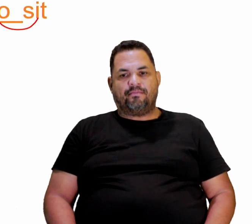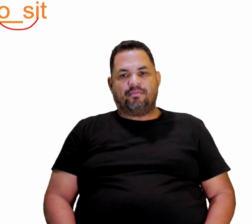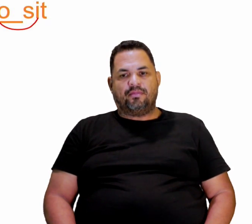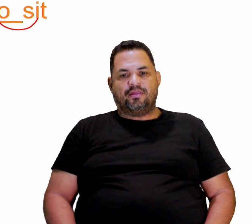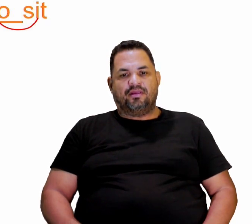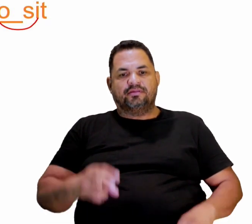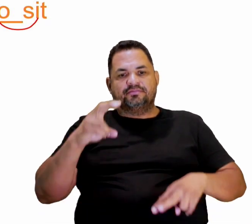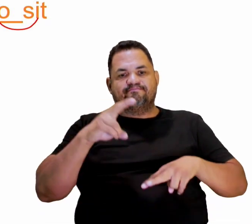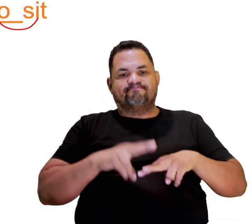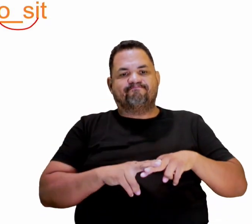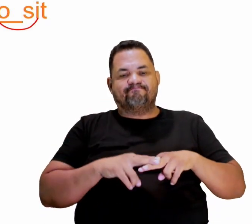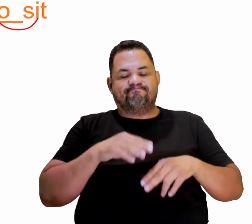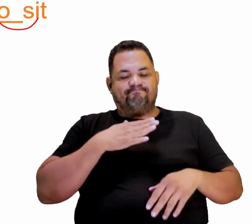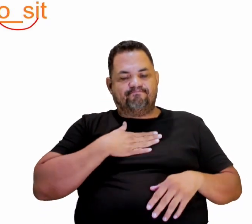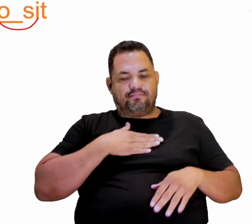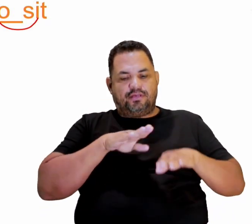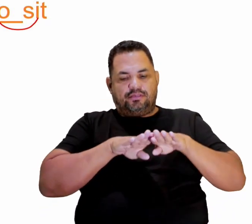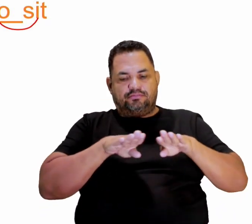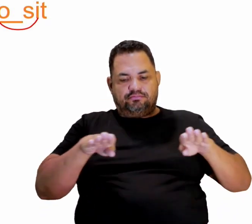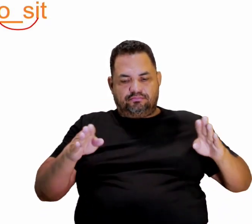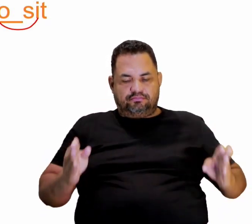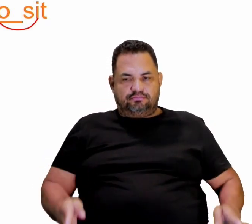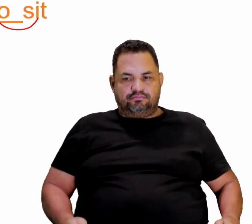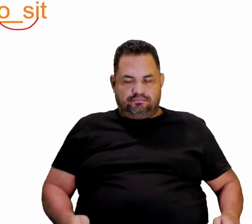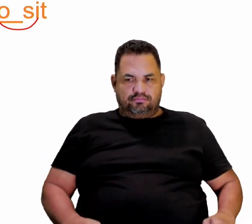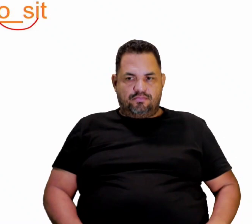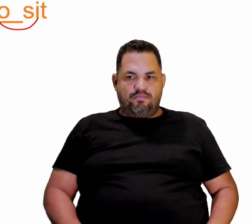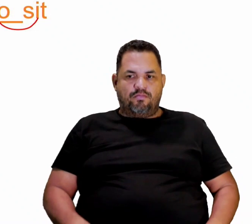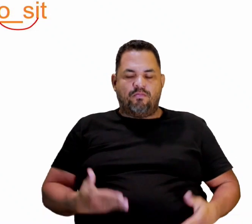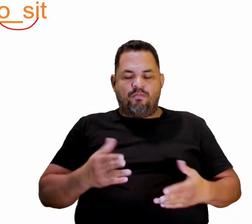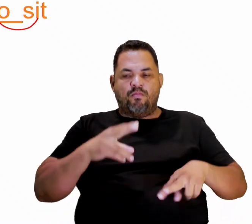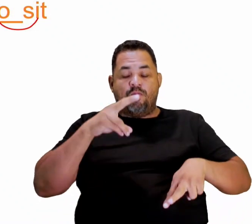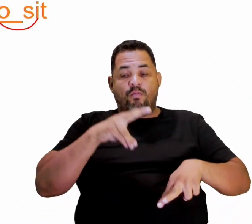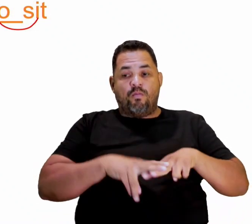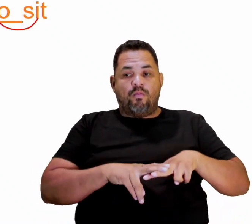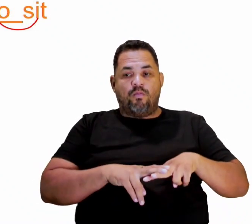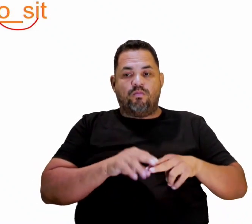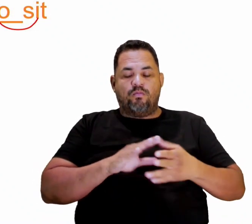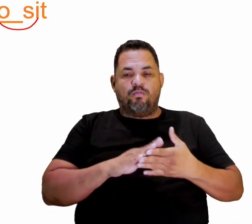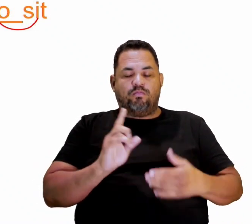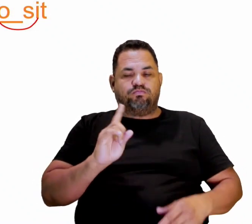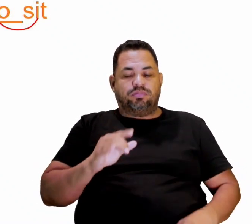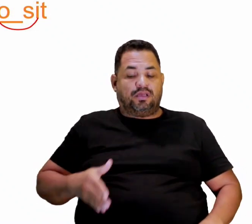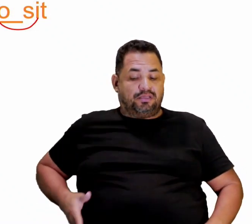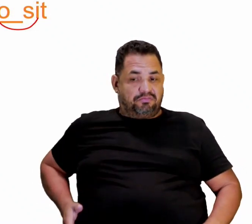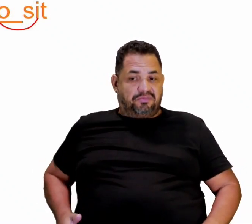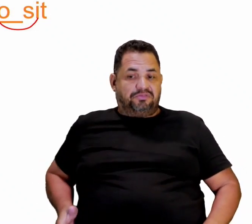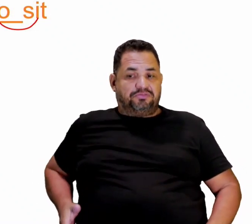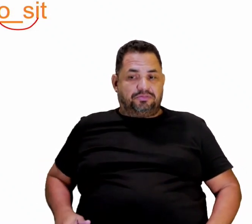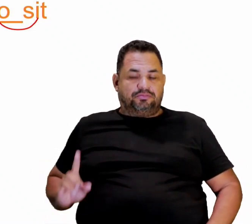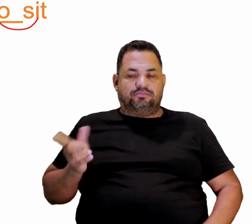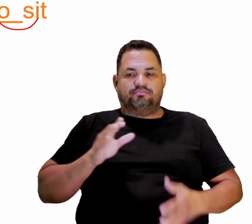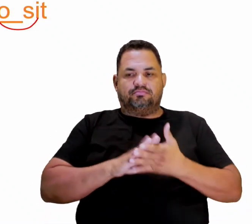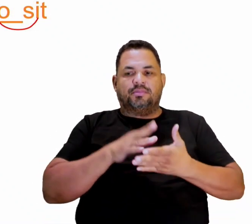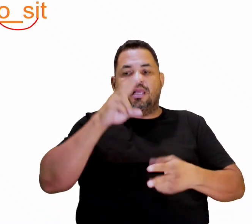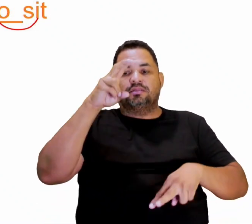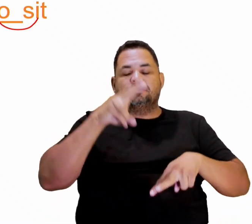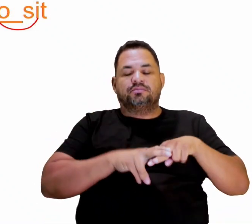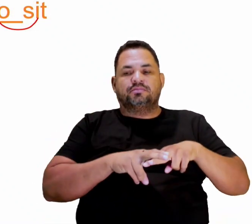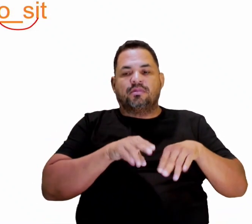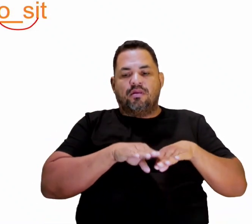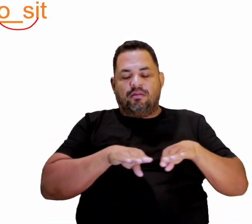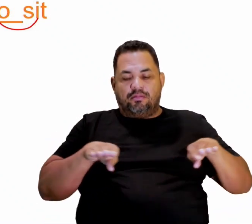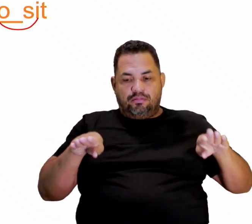sentar na minha carteira mas não é carteira que você coloca na no bolso não você vai sentar na carteira